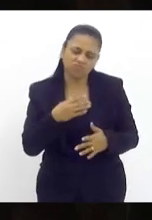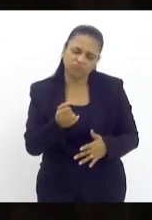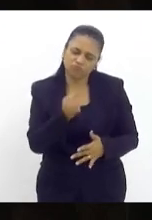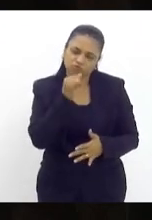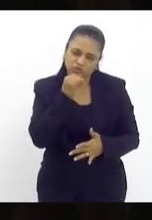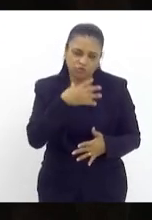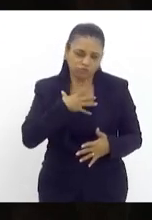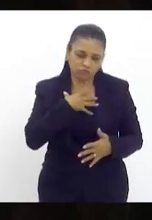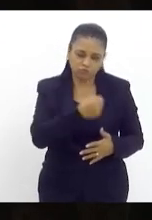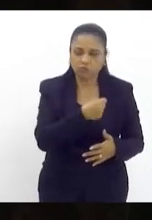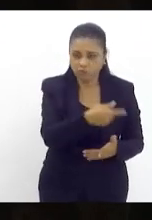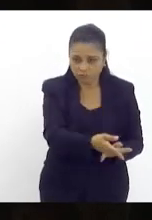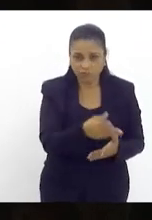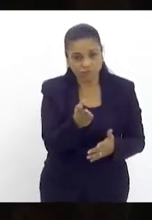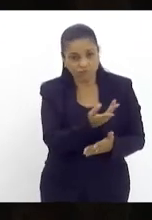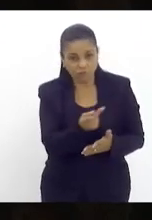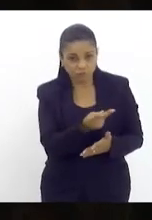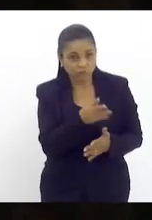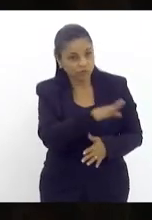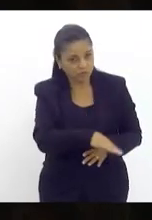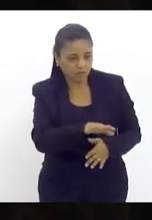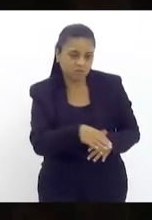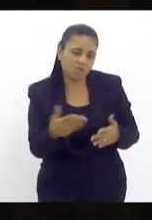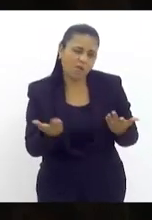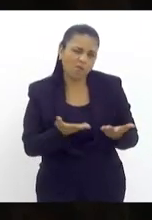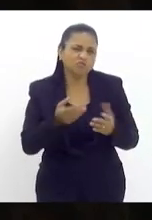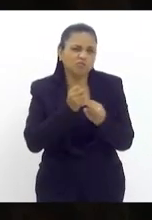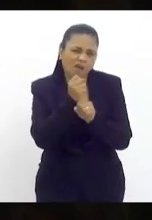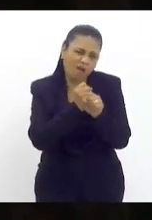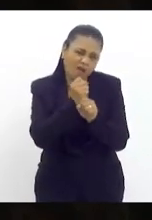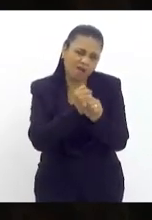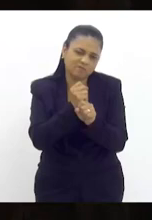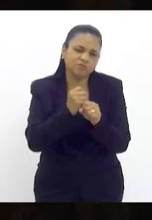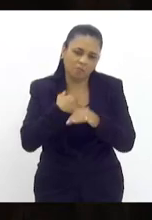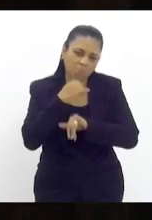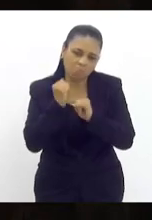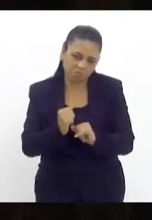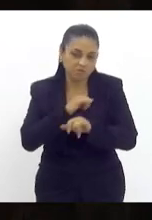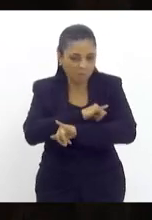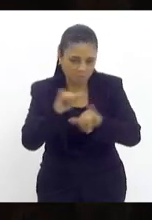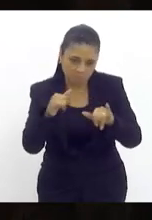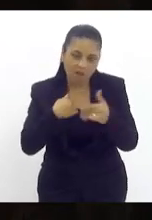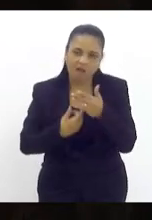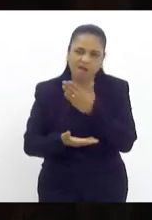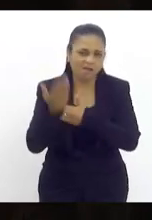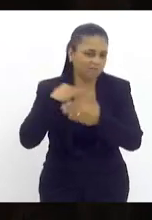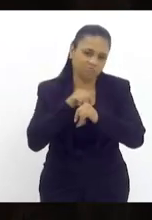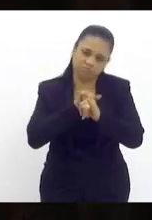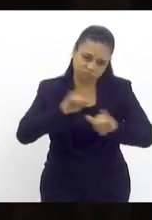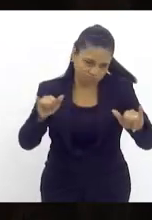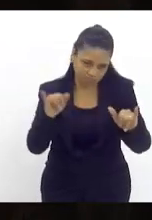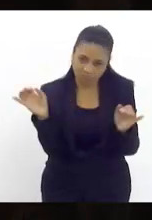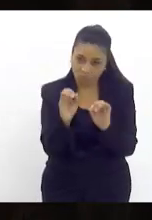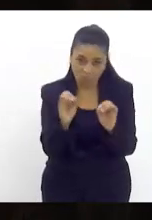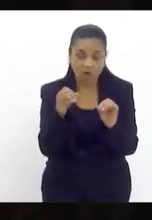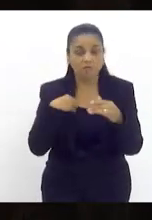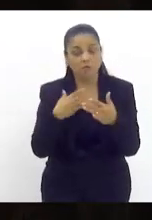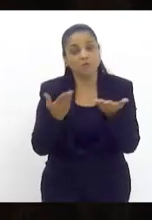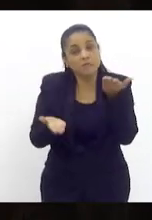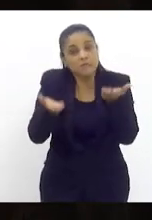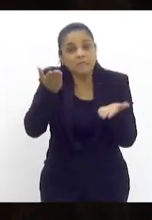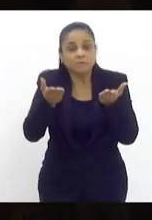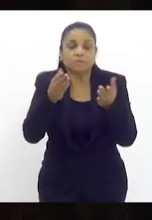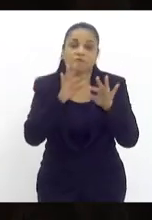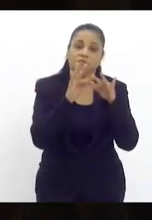Isso não pode ser divulgado à época, agora já passaram vários anos, né, mas esse equilíbrio trabalho-família também está, né, para